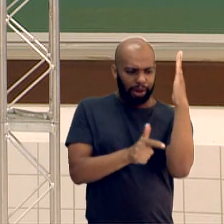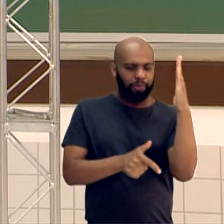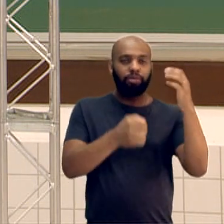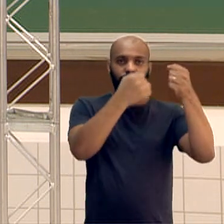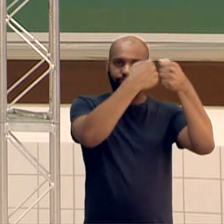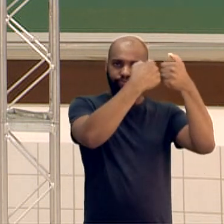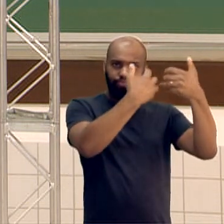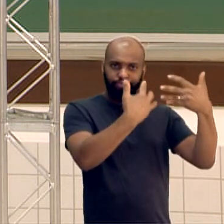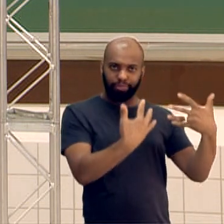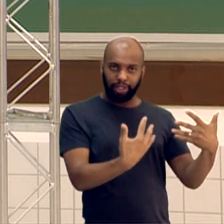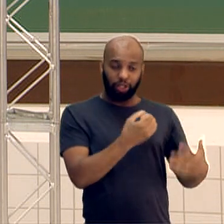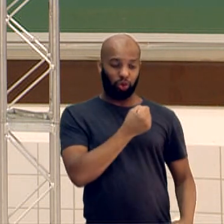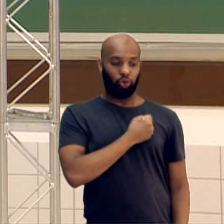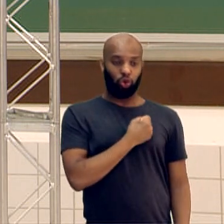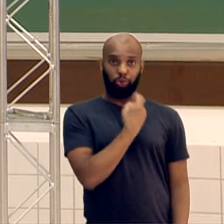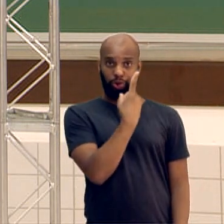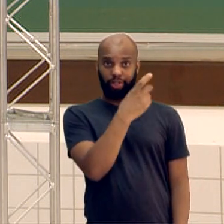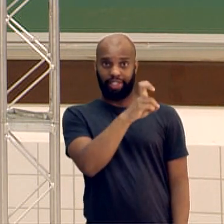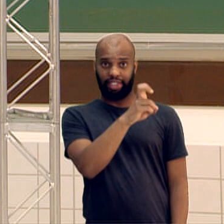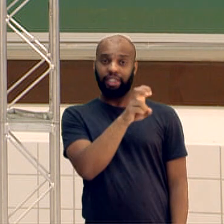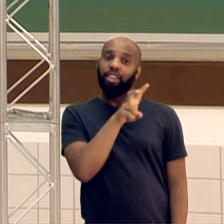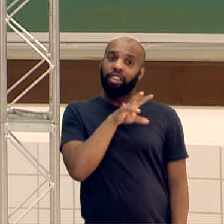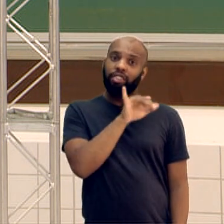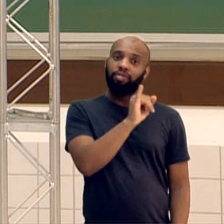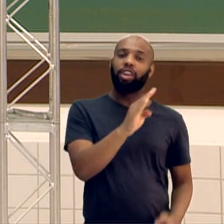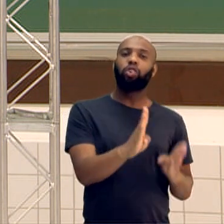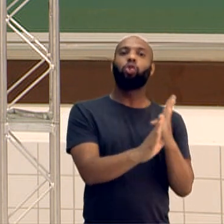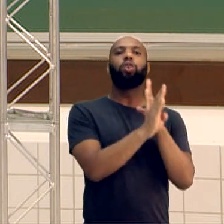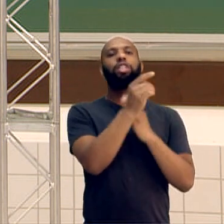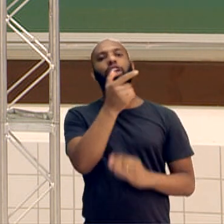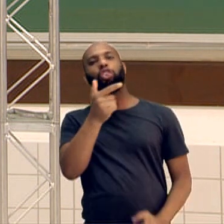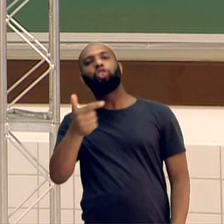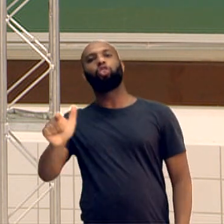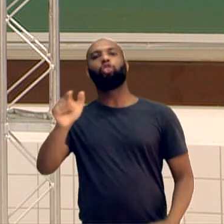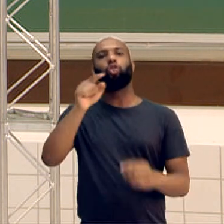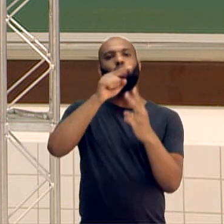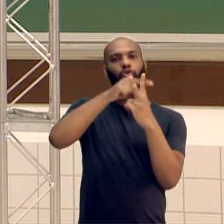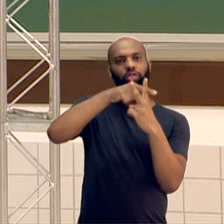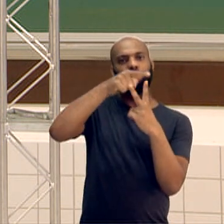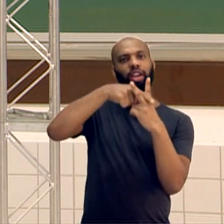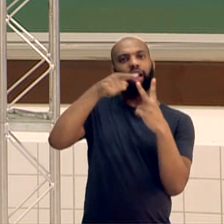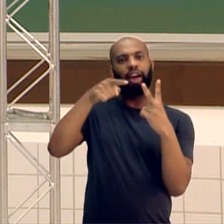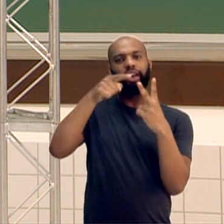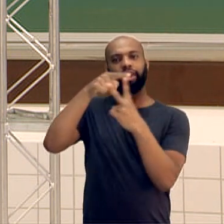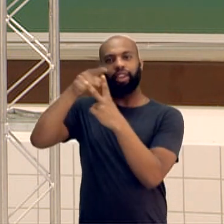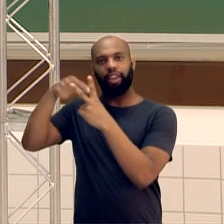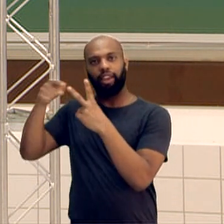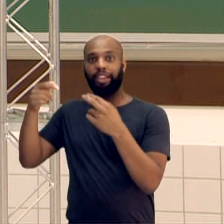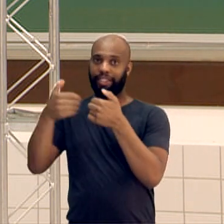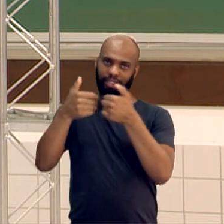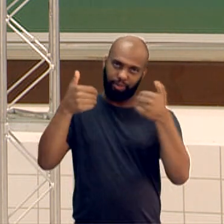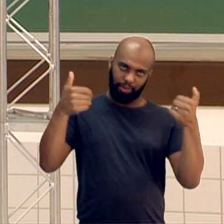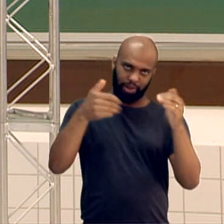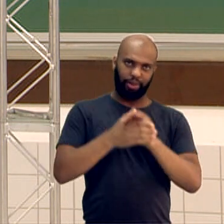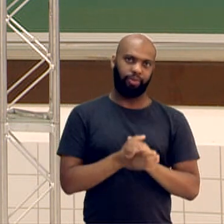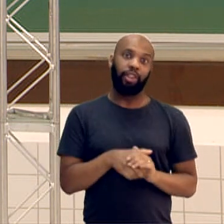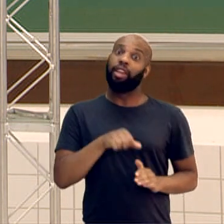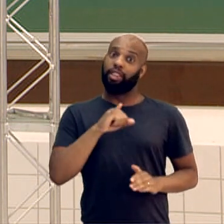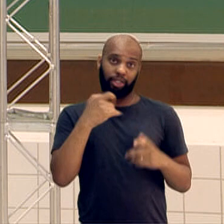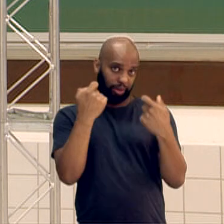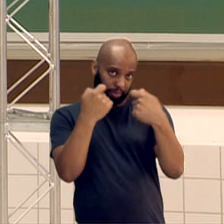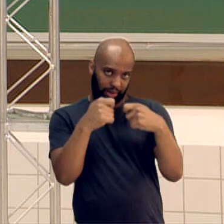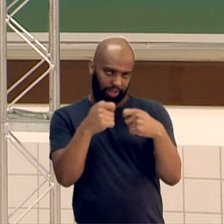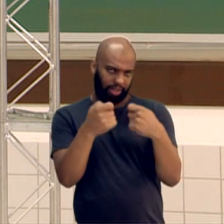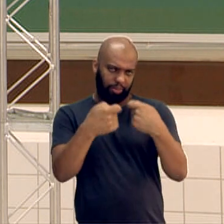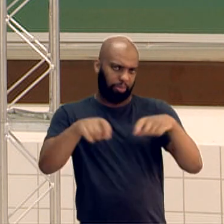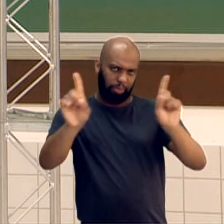o 15, que é o resultado, nós vamos obter novamente os dois radicais separados, ok? Se for o caso.